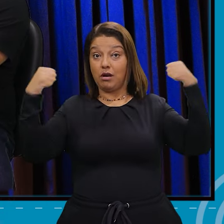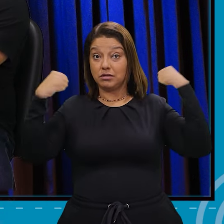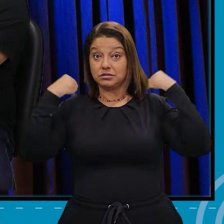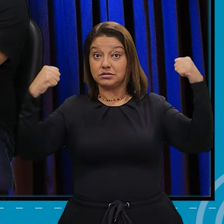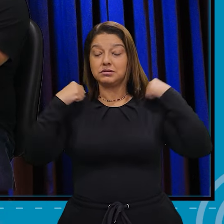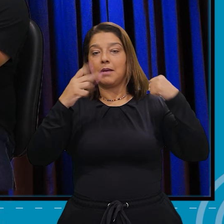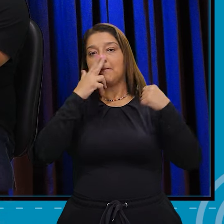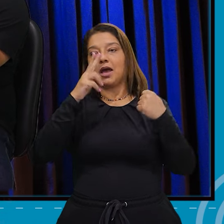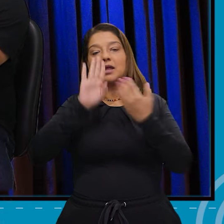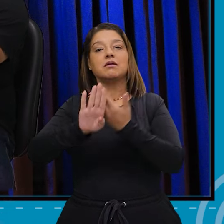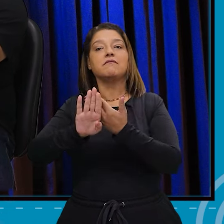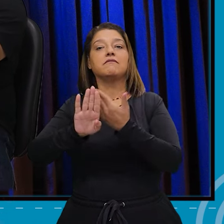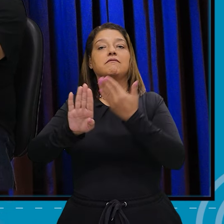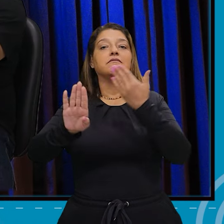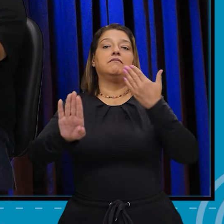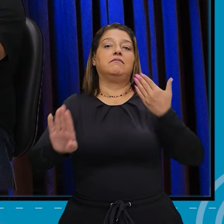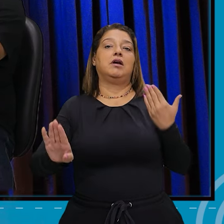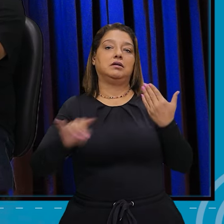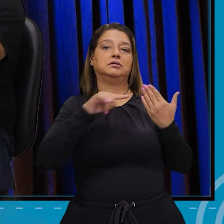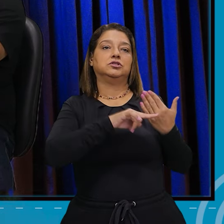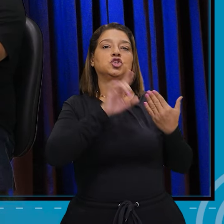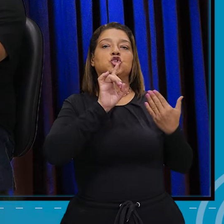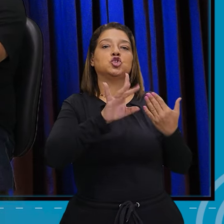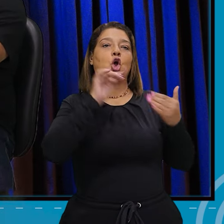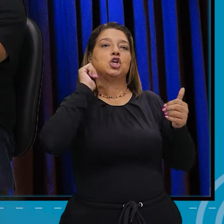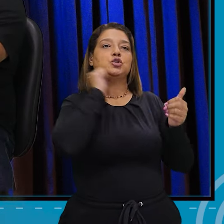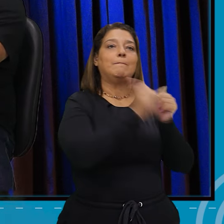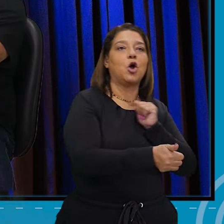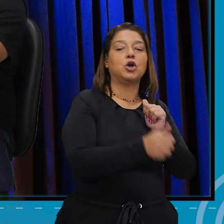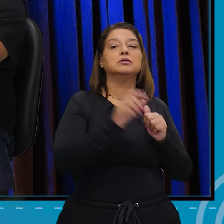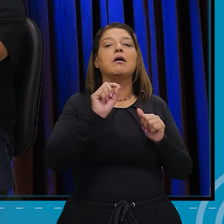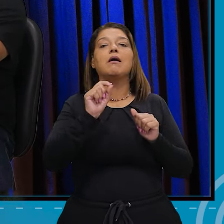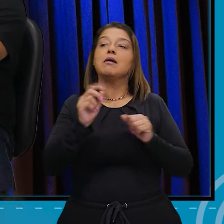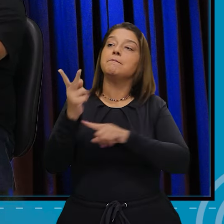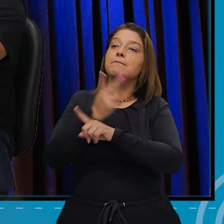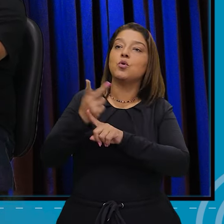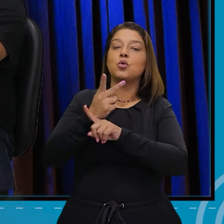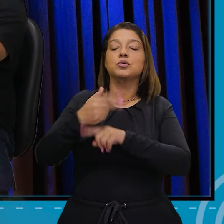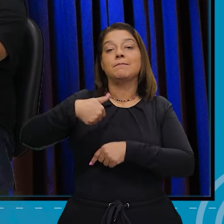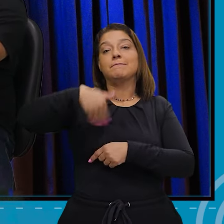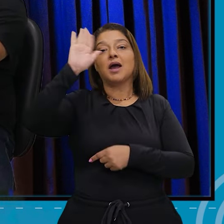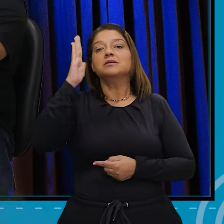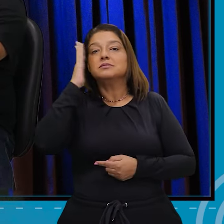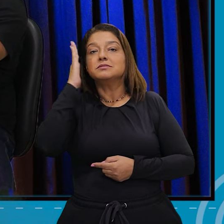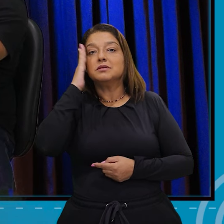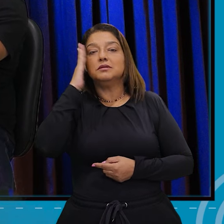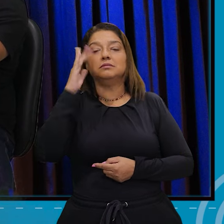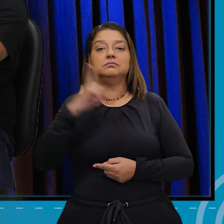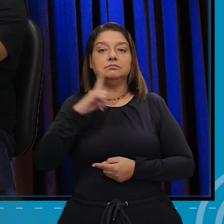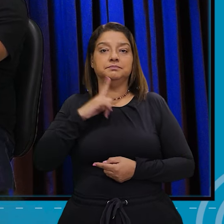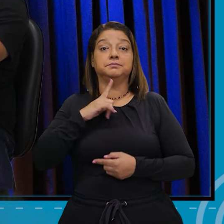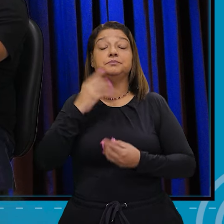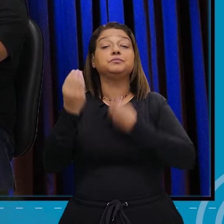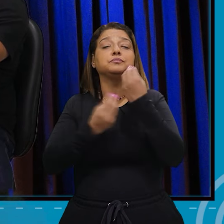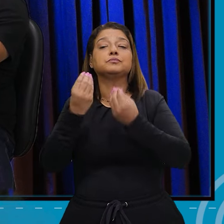física, afastando de um processo de esportivização grande e procurando uma aproximação mais